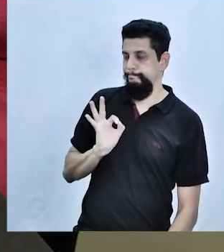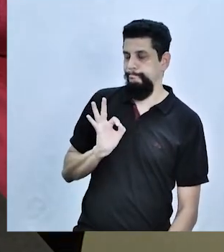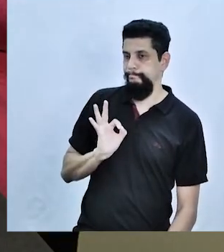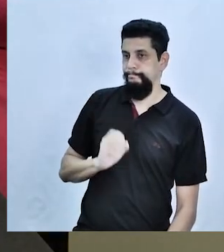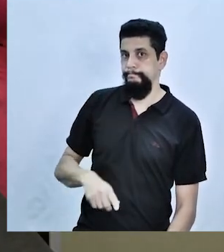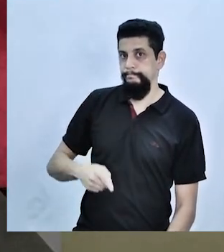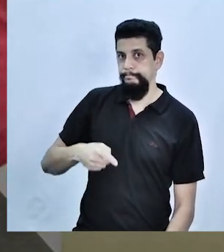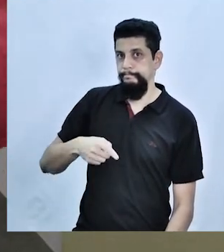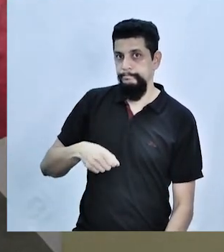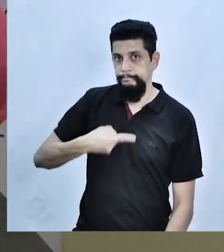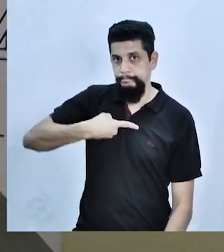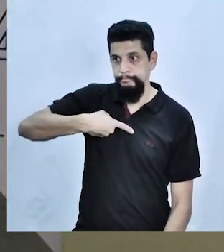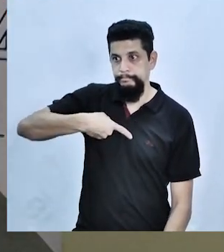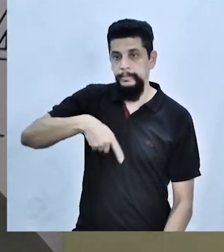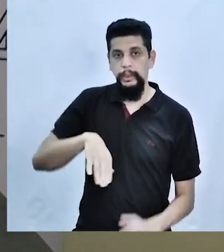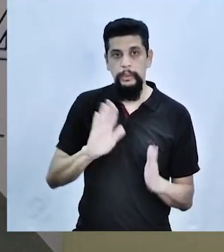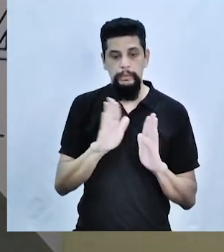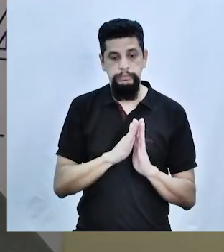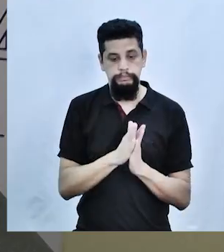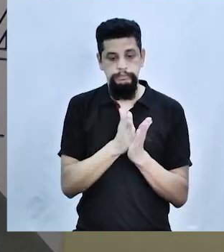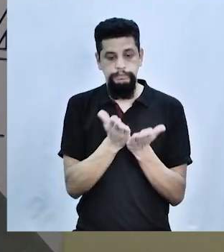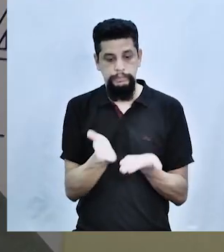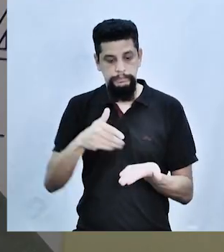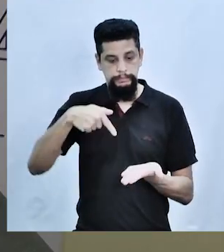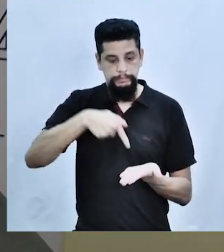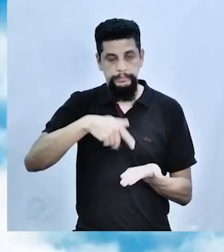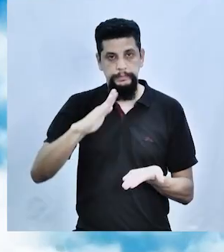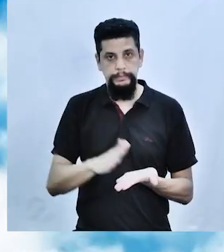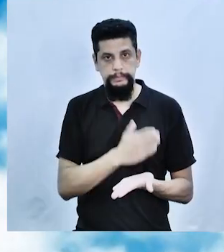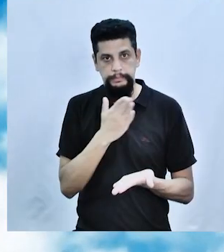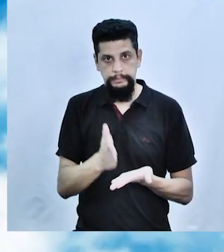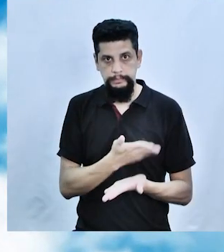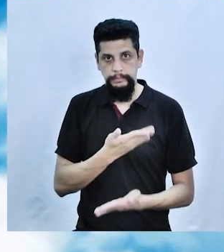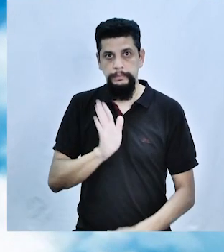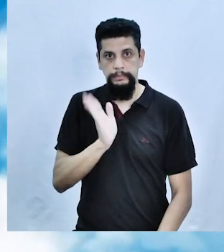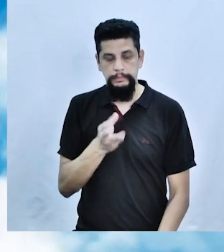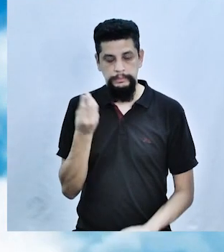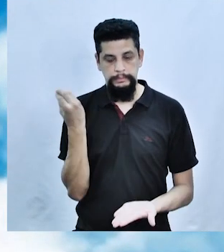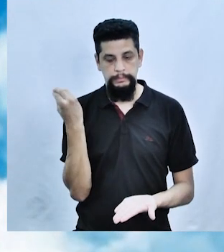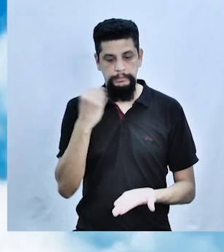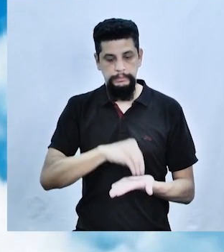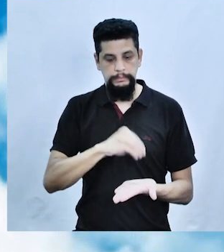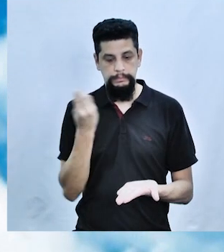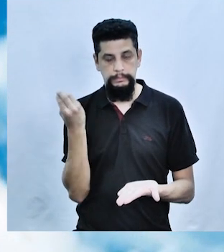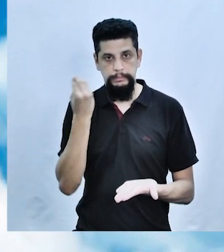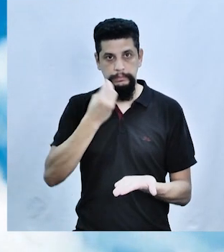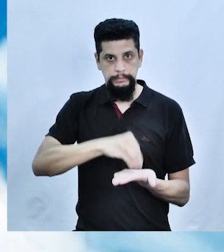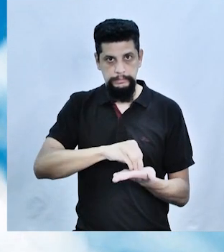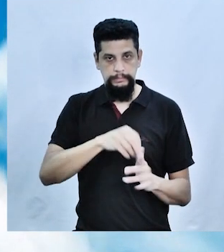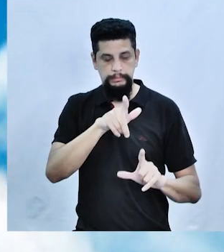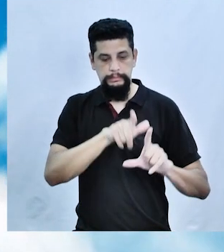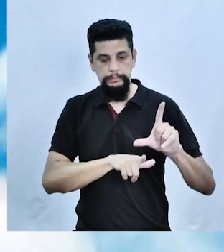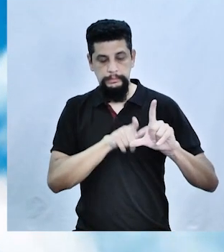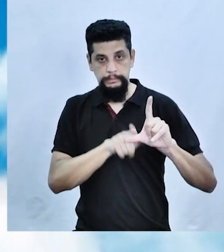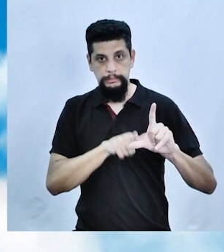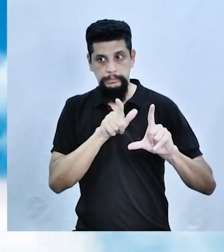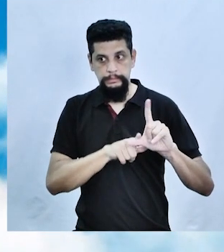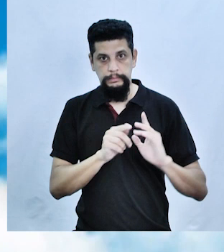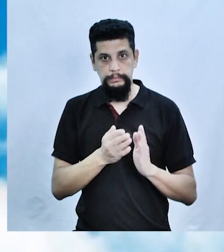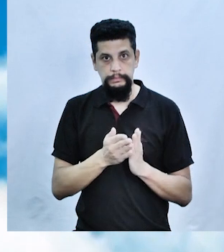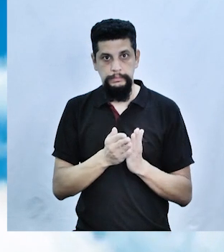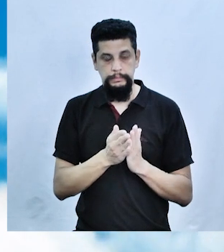Ah, então aqui está o nosso grande caderno, né? E nós já colocamos as